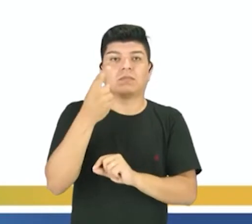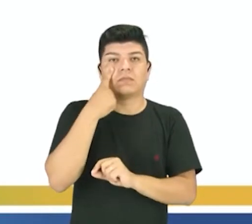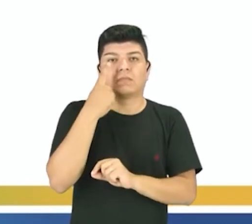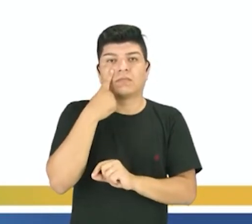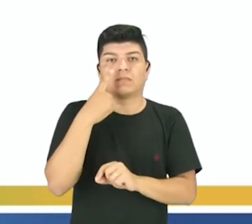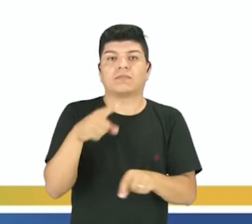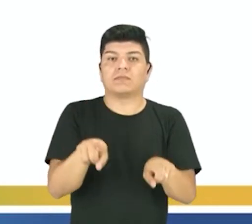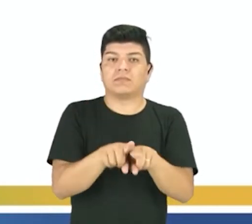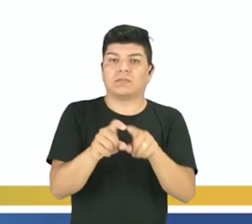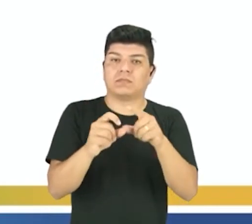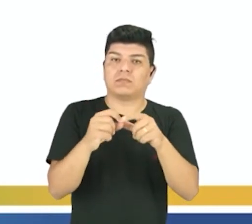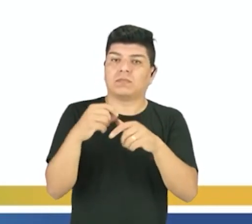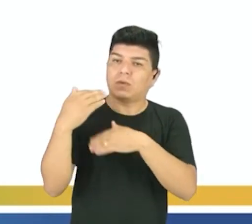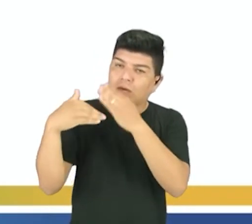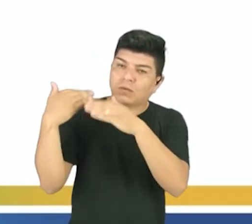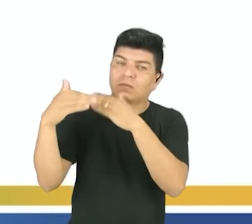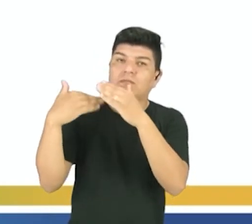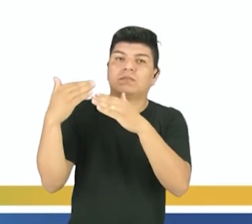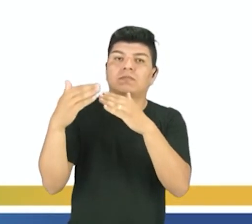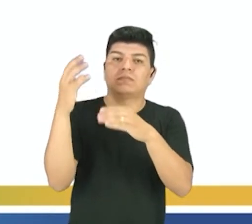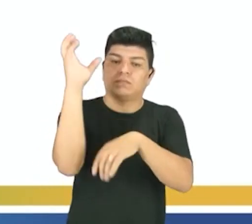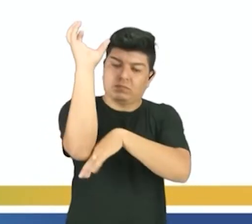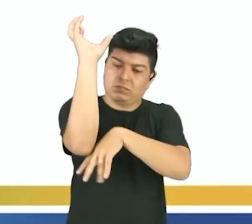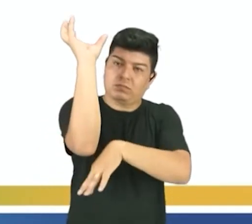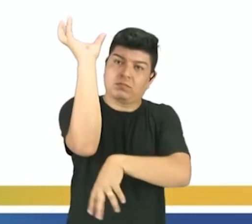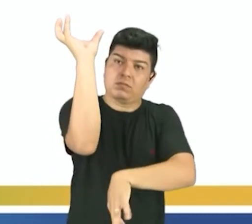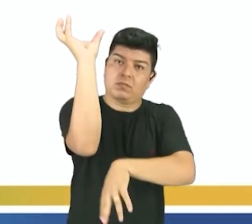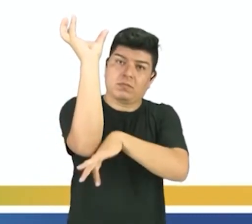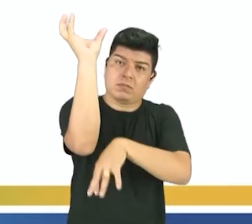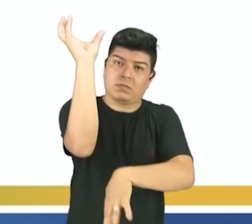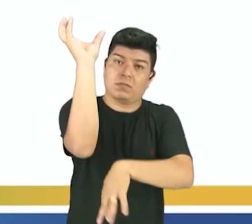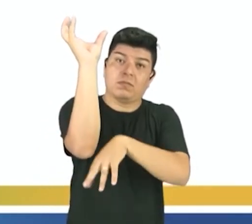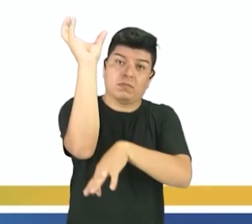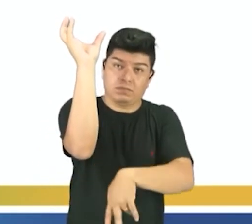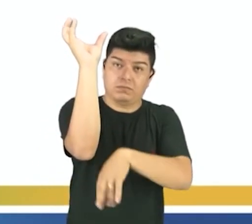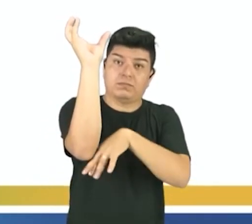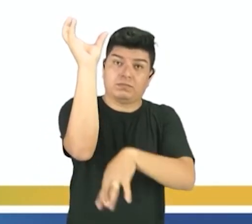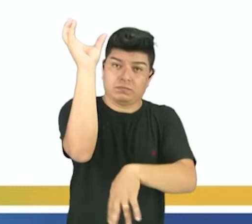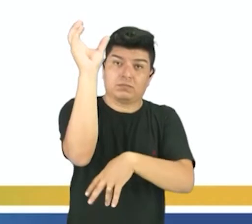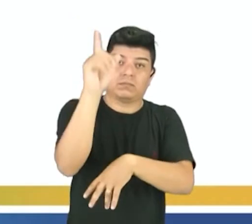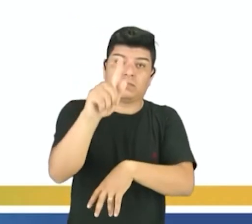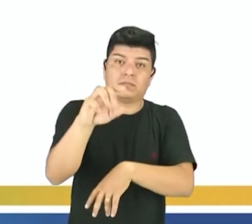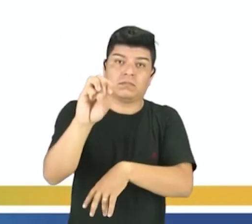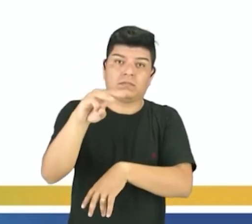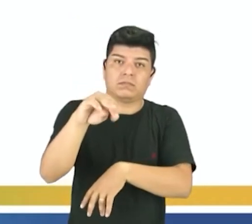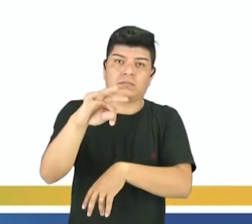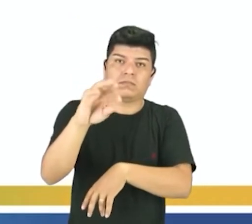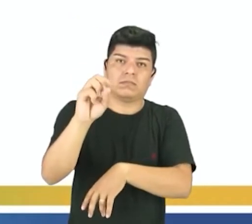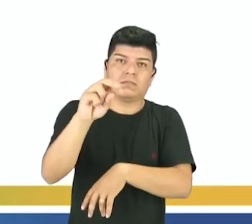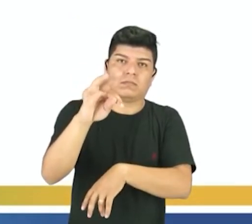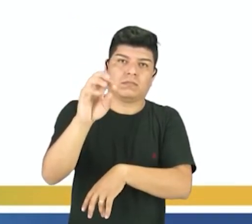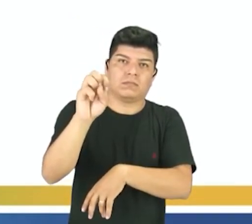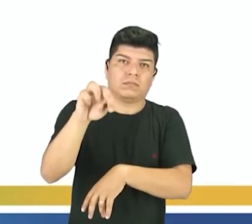Observamos esse crescimento aonde? No caule e nas raízes das dicotiledôneas, gimnospermas e algumas